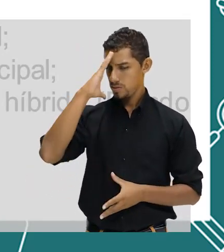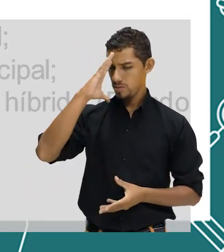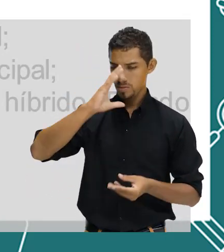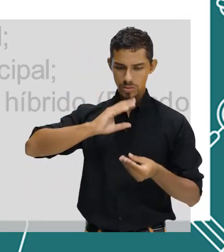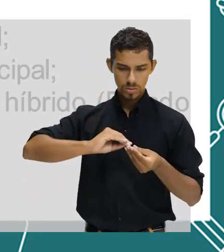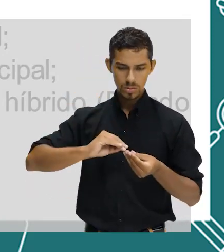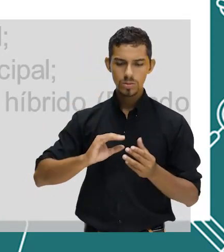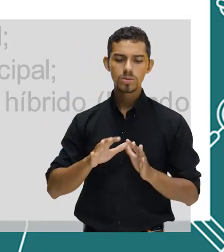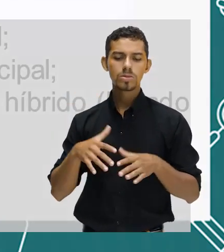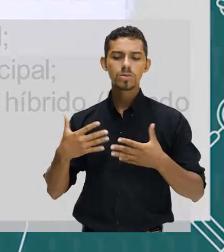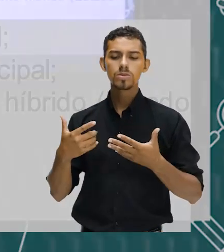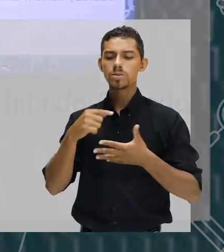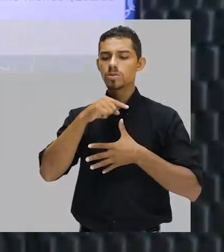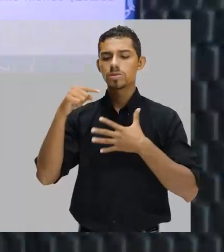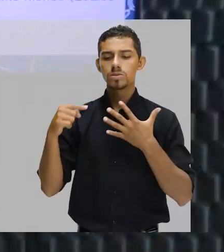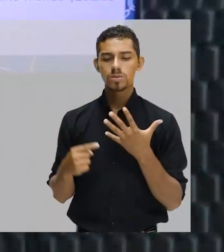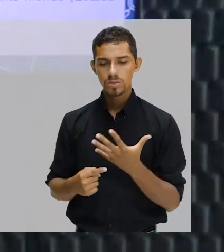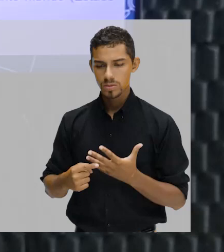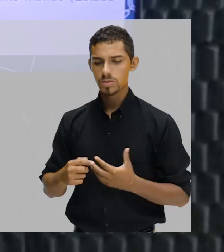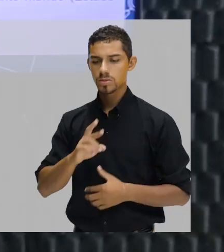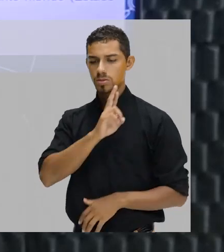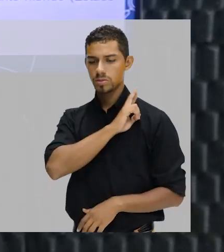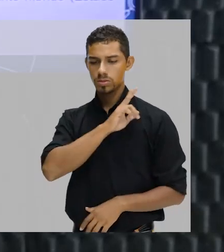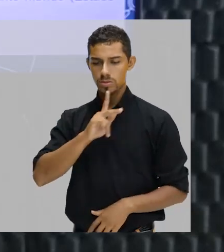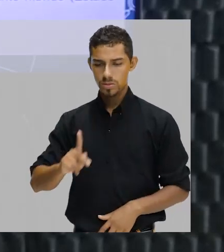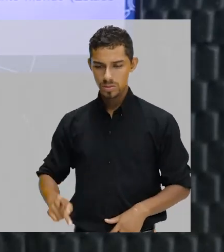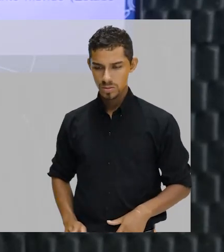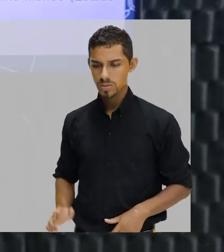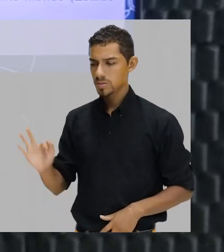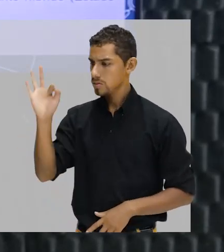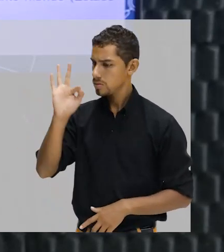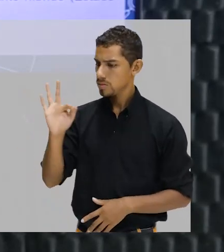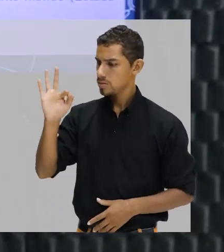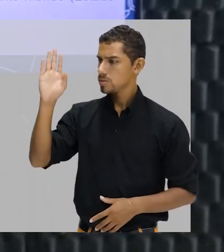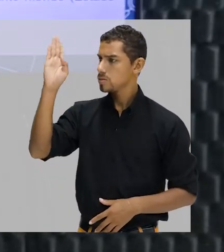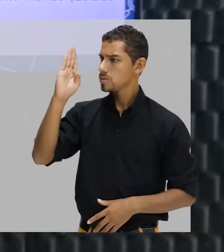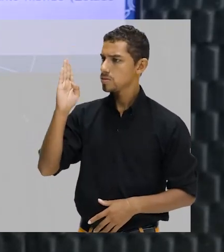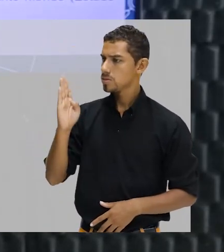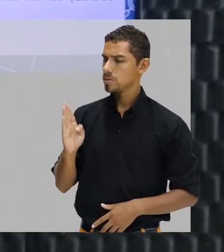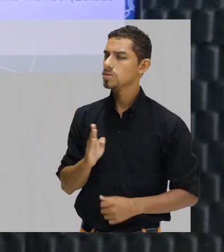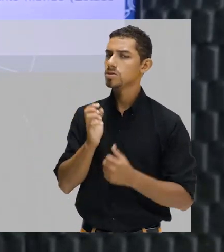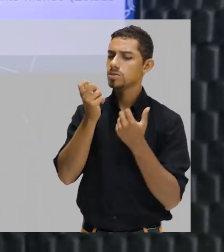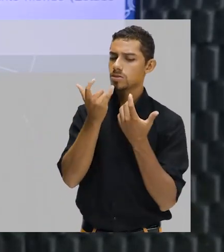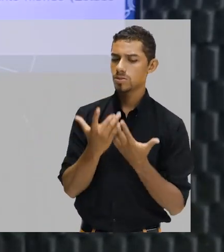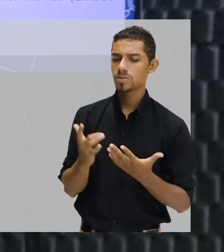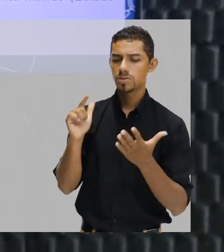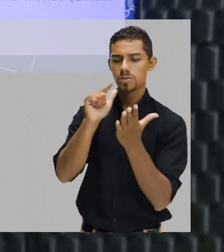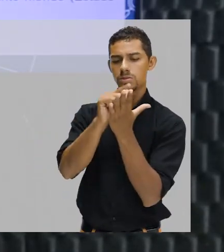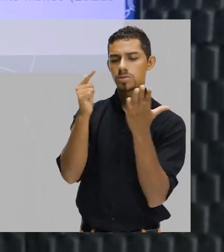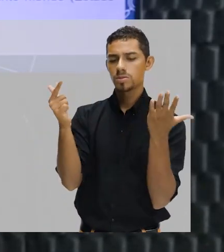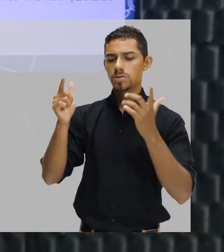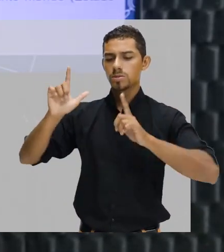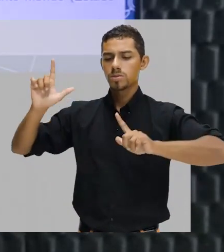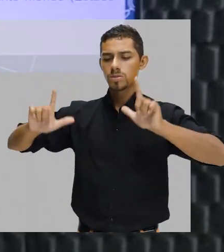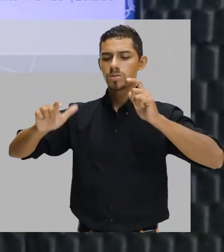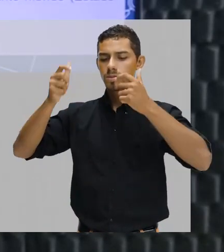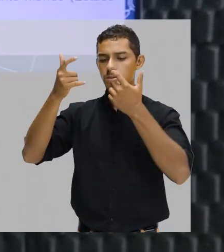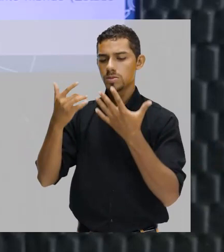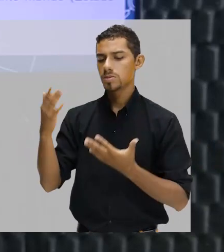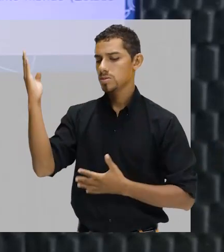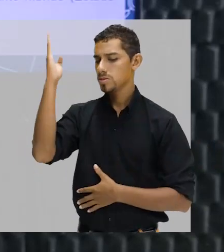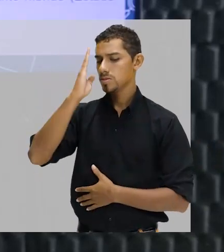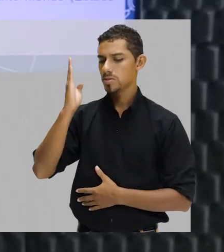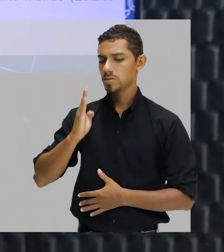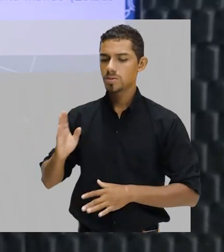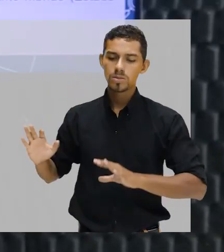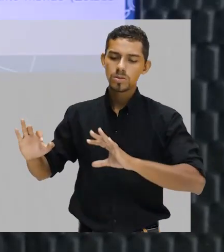os entes que compõem a República Federativa do Brasil, o Brasil. Isso é muito falado no jornal, tá certo? O Brasil, galera, ele é a